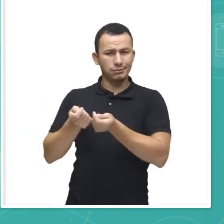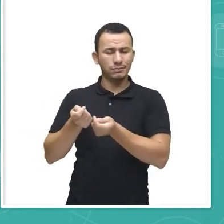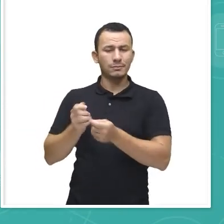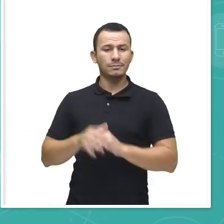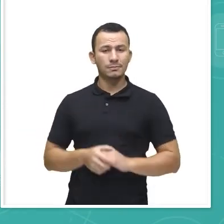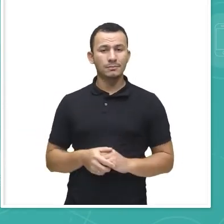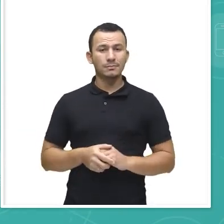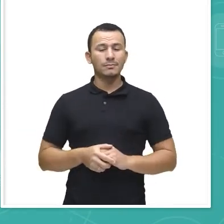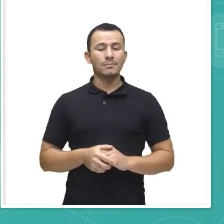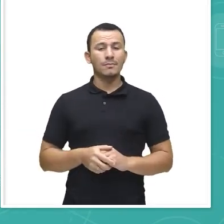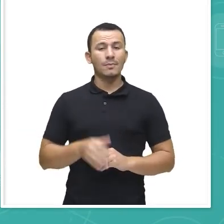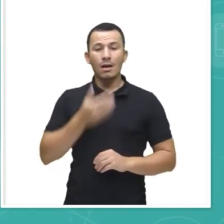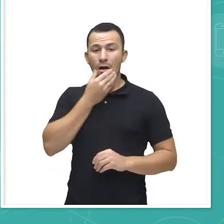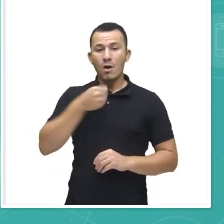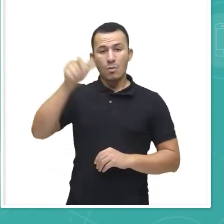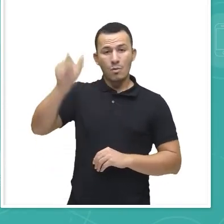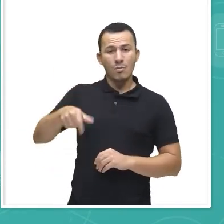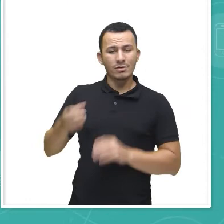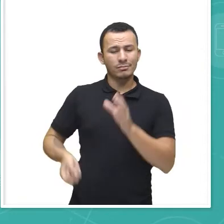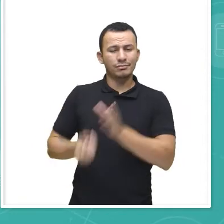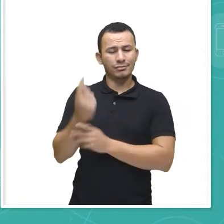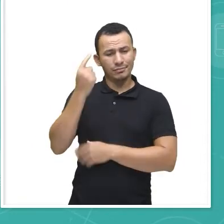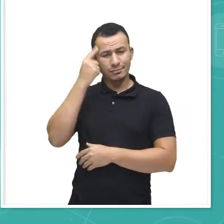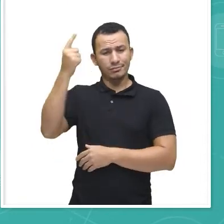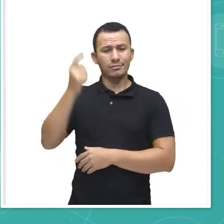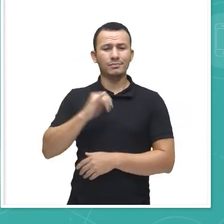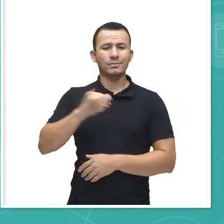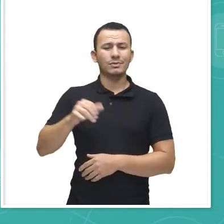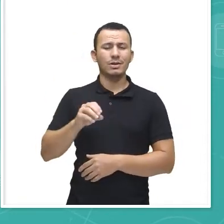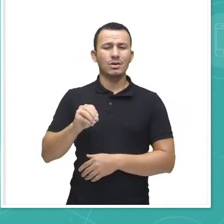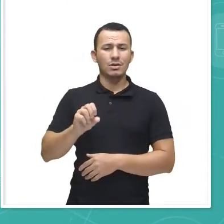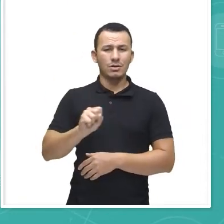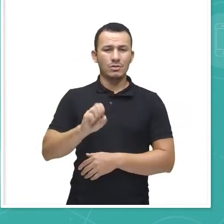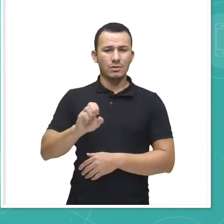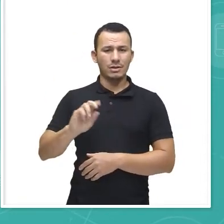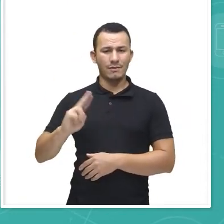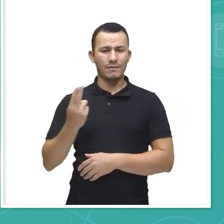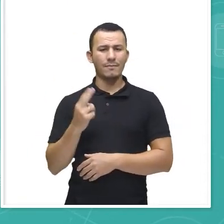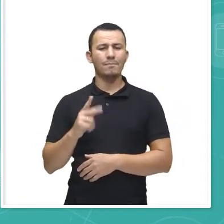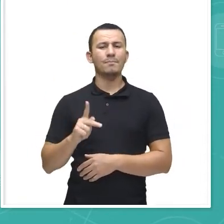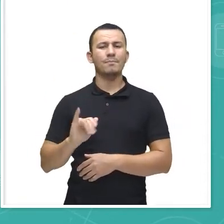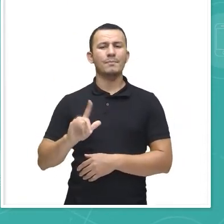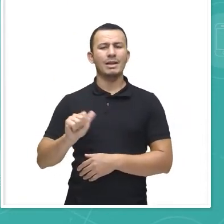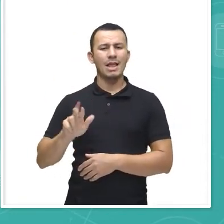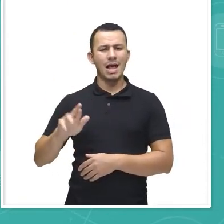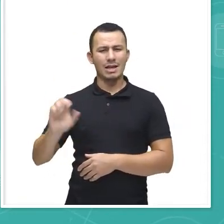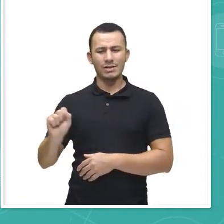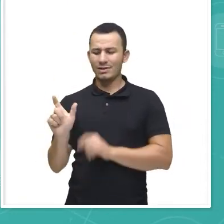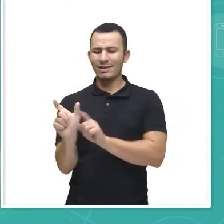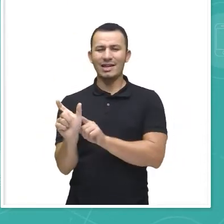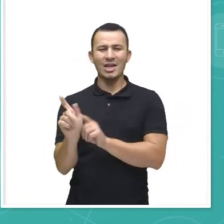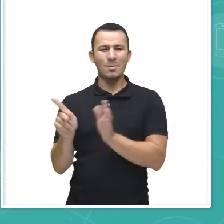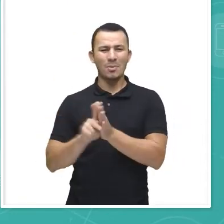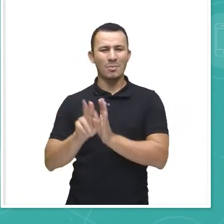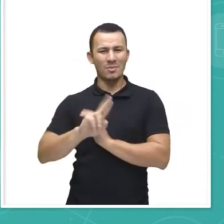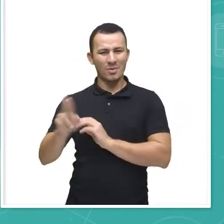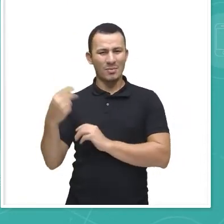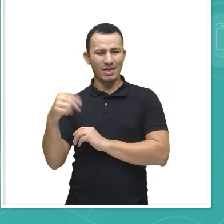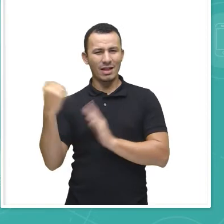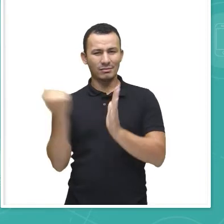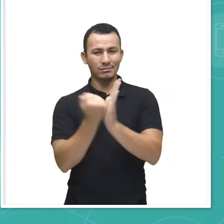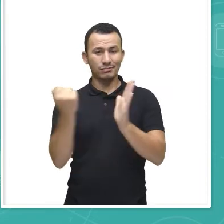desenvolvido por um cara chamado Joseph Pilates. E aí ele botou o nome dele lá nessa modalidade. É